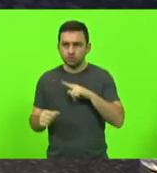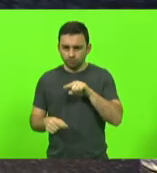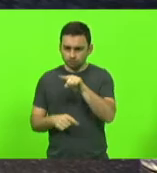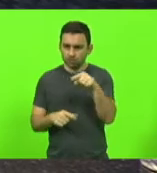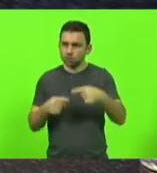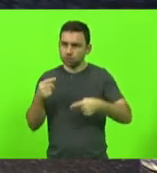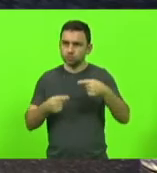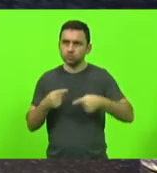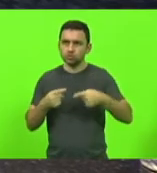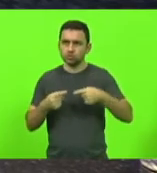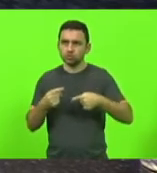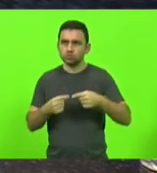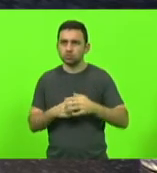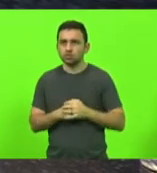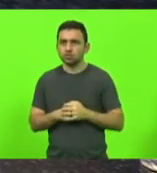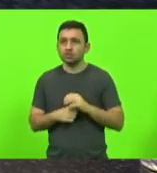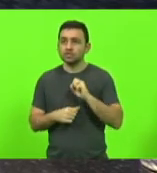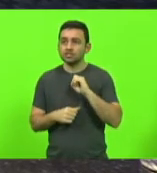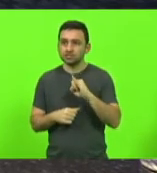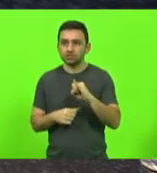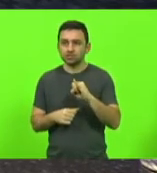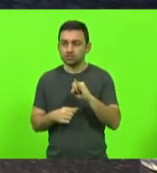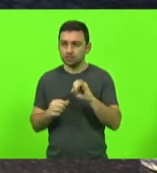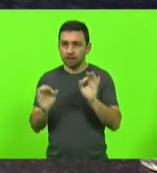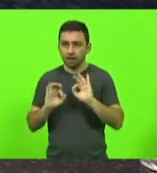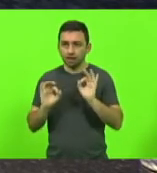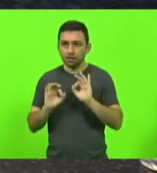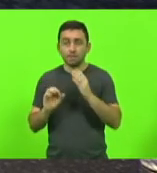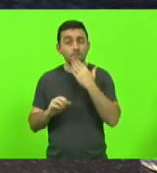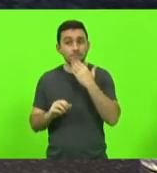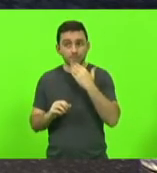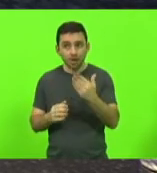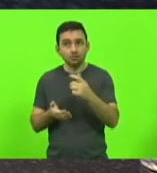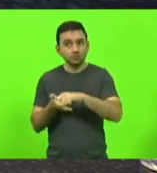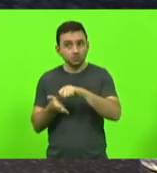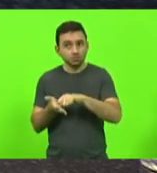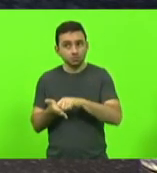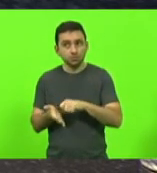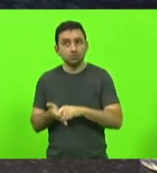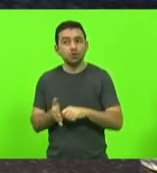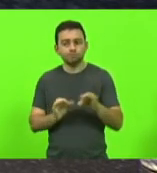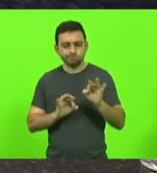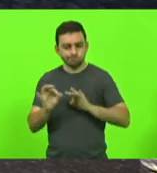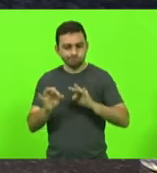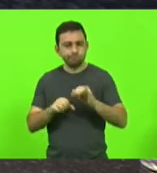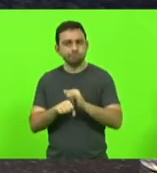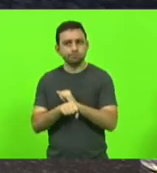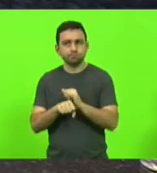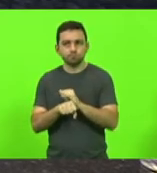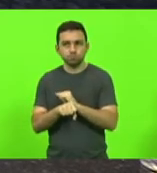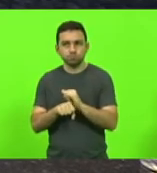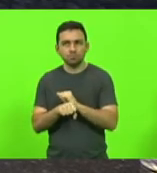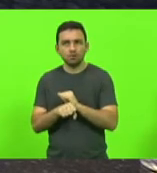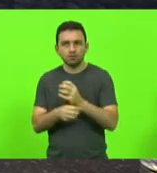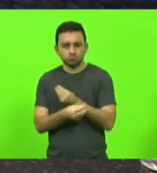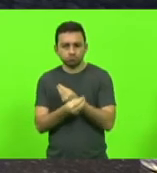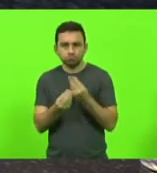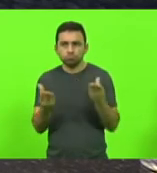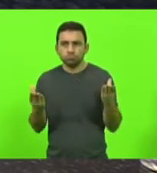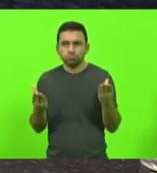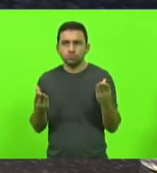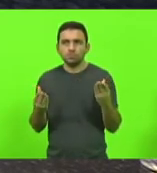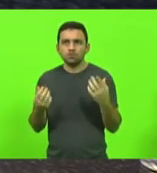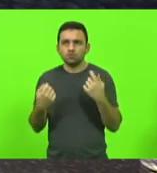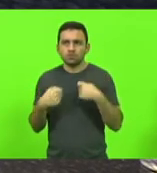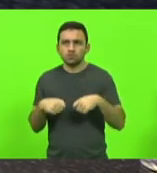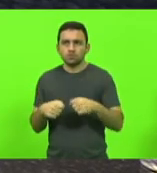forem distribuir suas emendas. Se não for, detalhe, peça por escrito mesmo isso. Esse planejamento estratégico aí de distribuição, ele não precisa ser feito